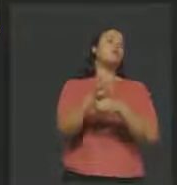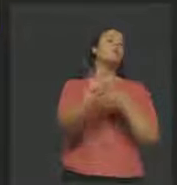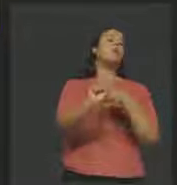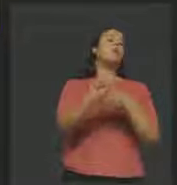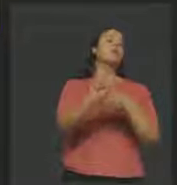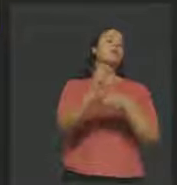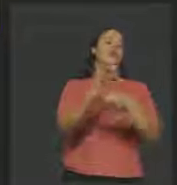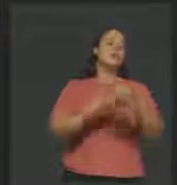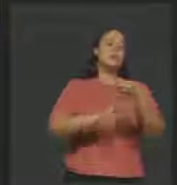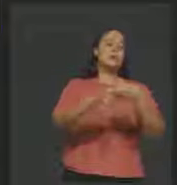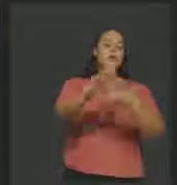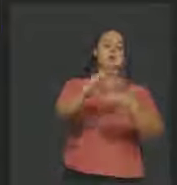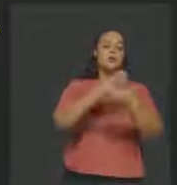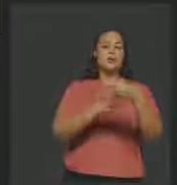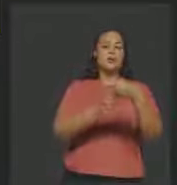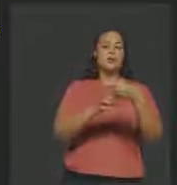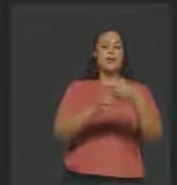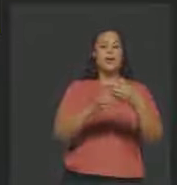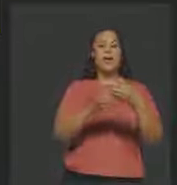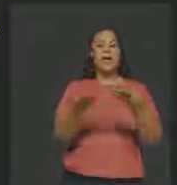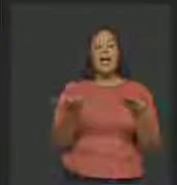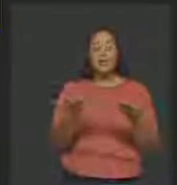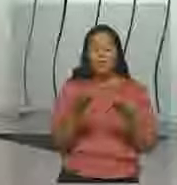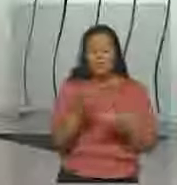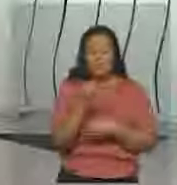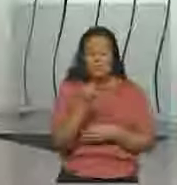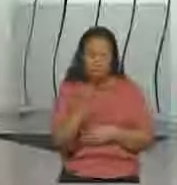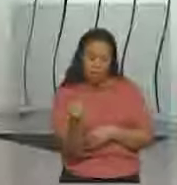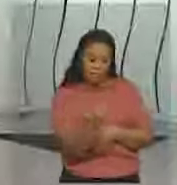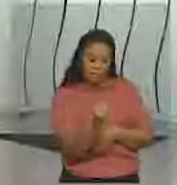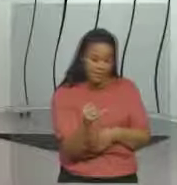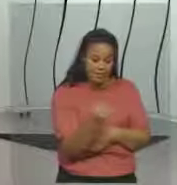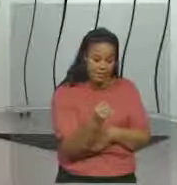aqui, ó, é o polo negativo, eu estou dizendo que esse